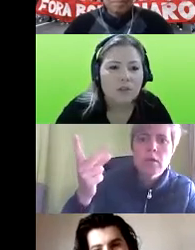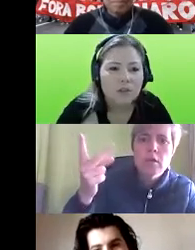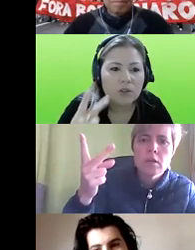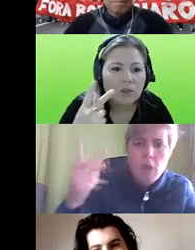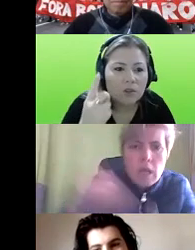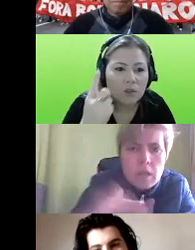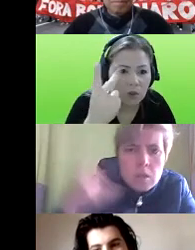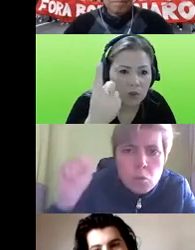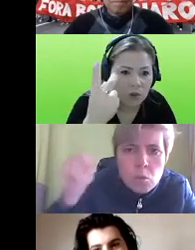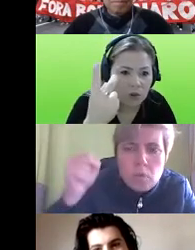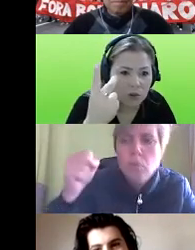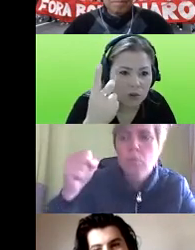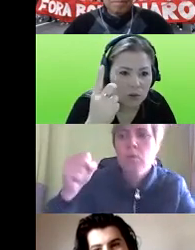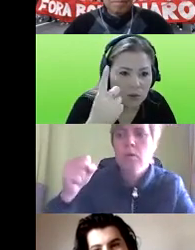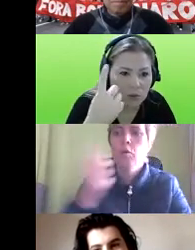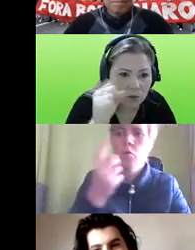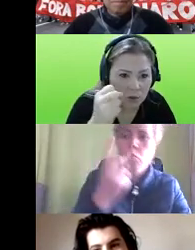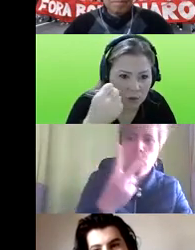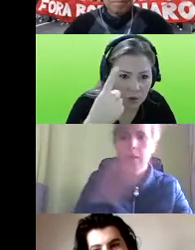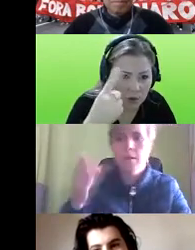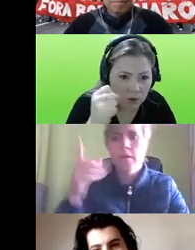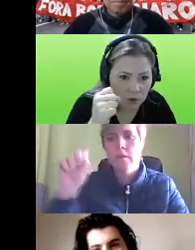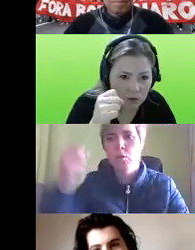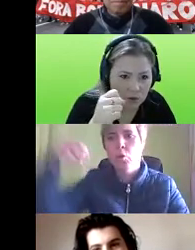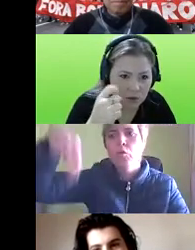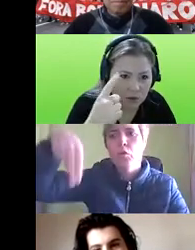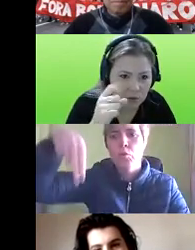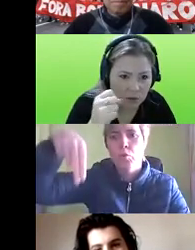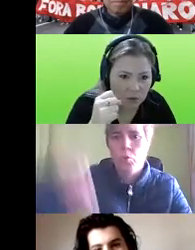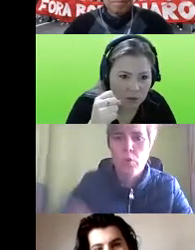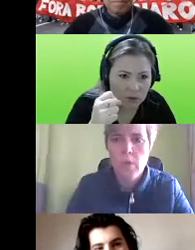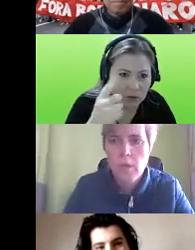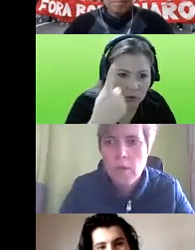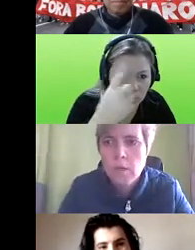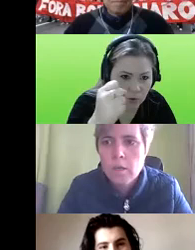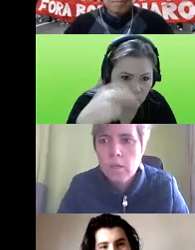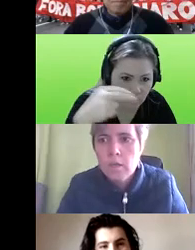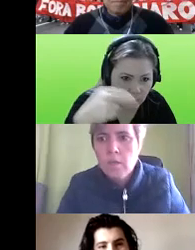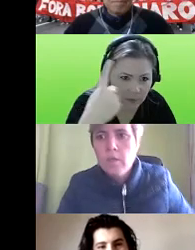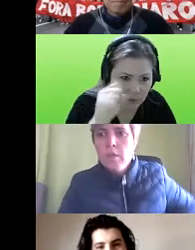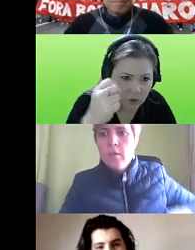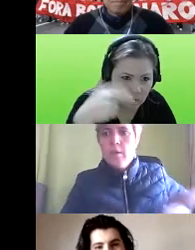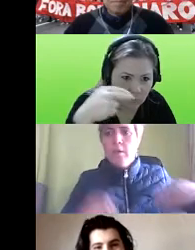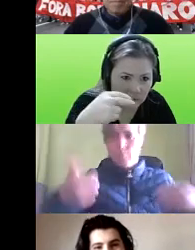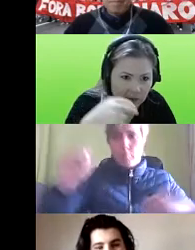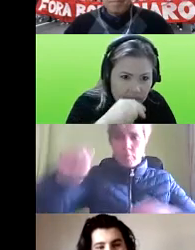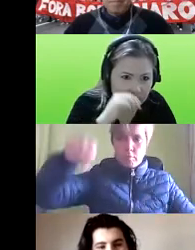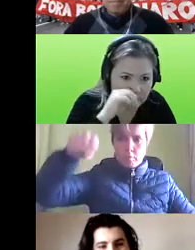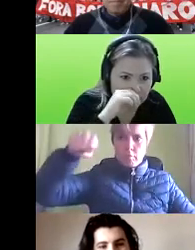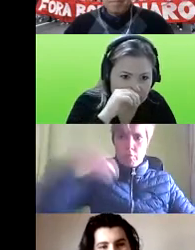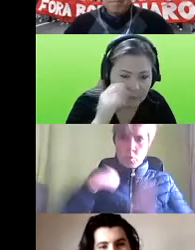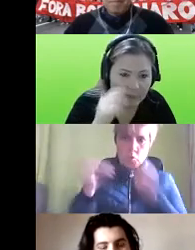Dufour, né? E não, depois, se o Guilherme quiser falar um pouquinho sobre essa proposta. E